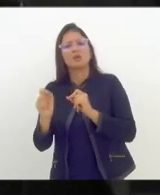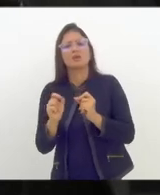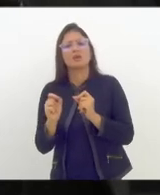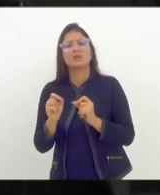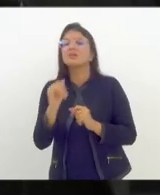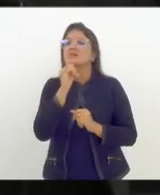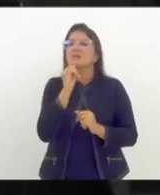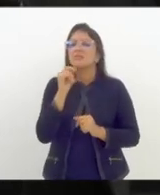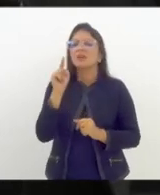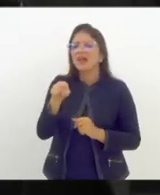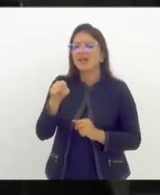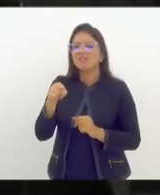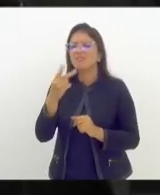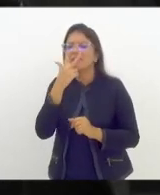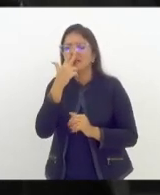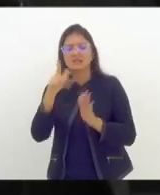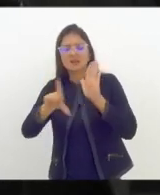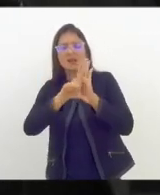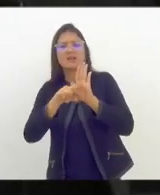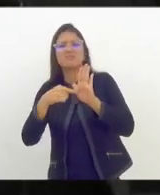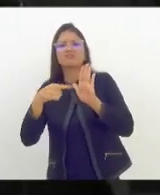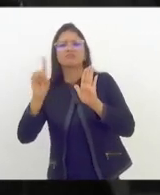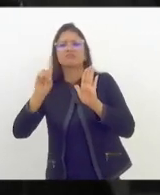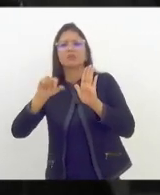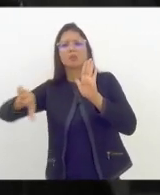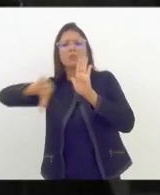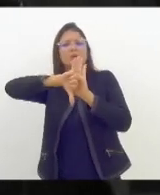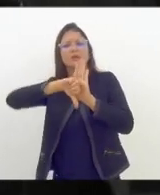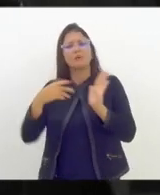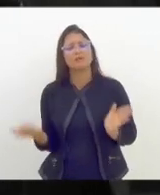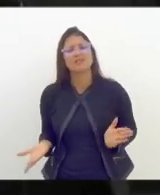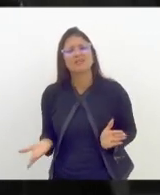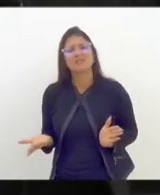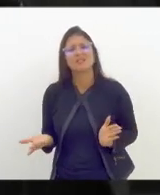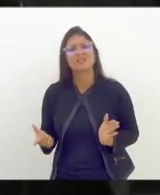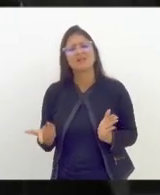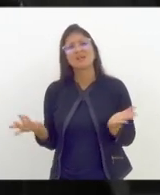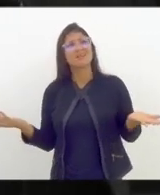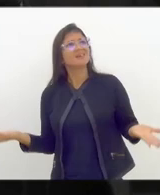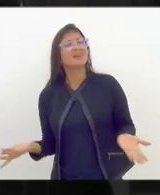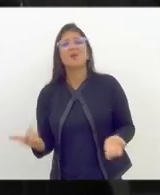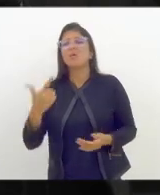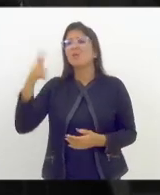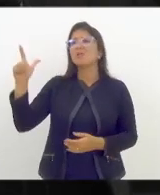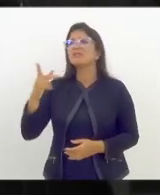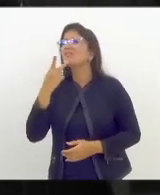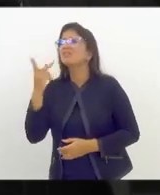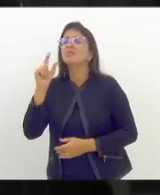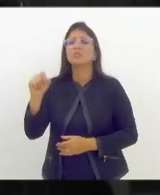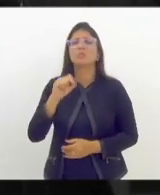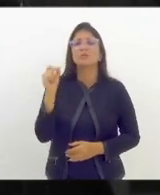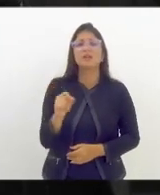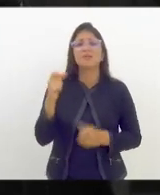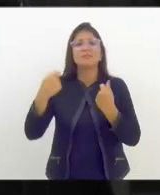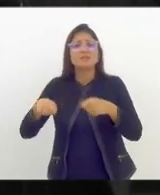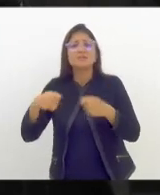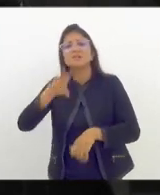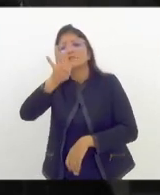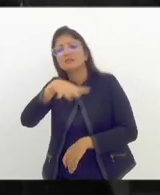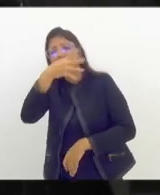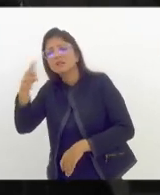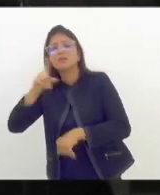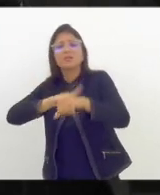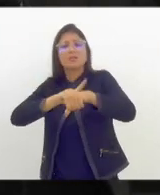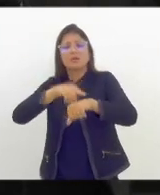a concessão, a licitação, ilegal. E a terceira pela Defensoria, para obrigar a concessionária a cumprir a grade de horários